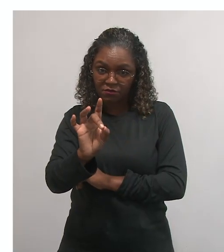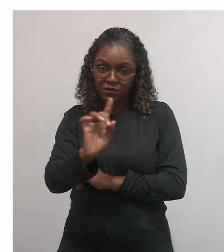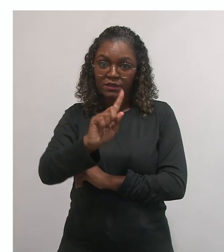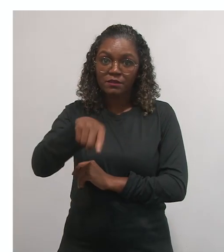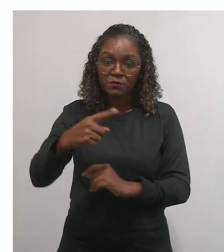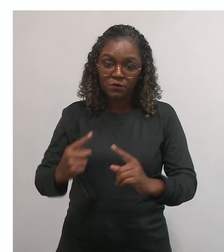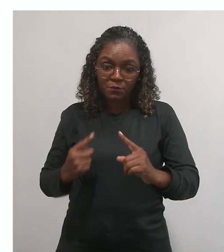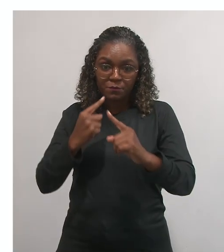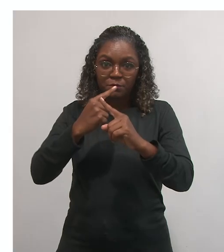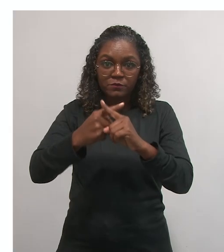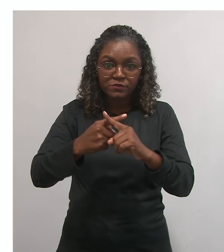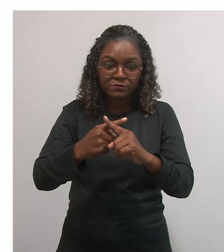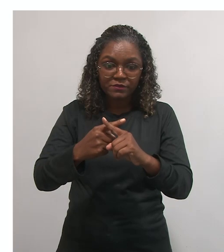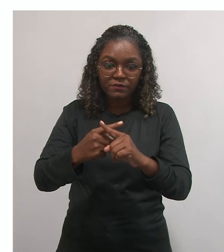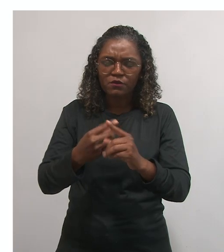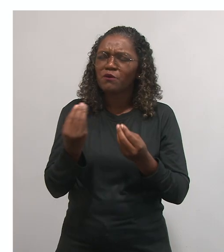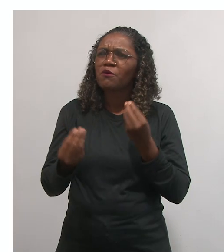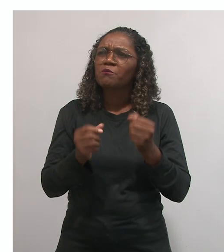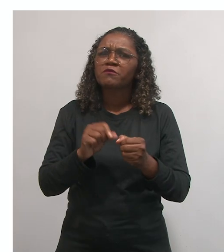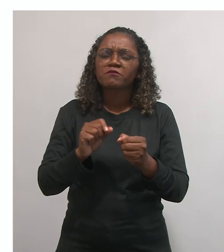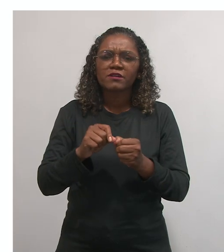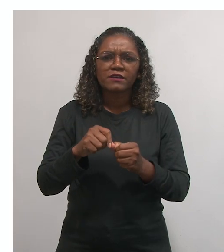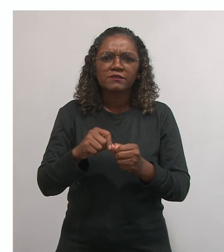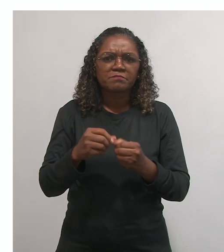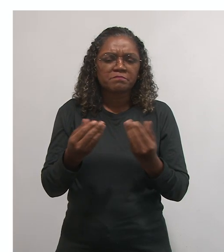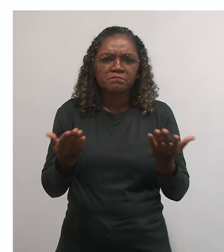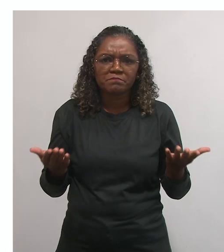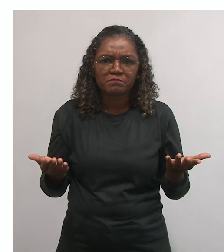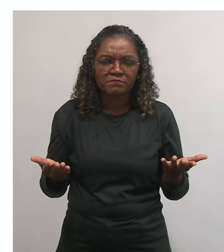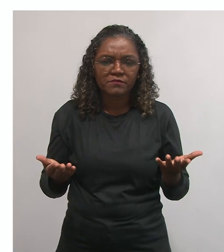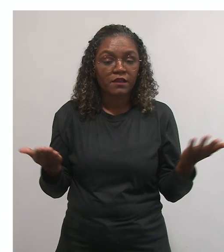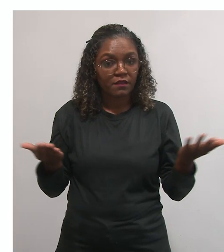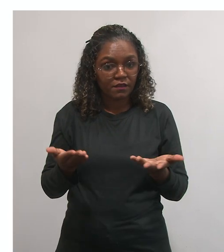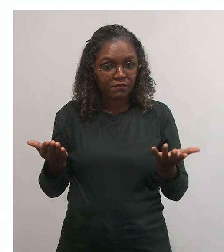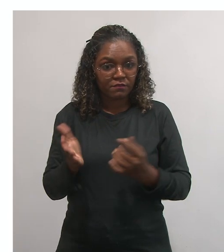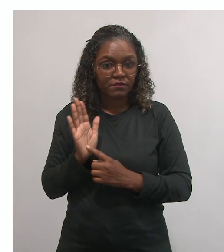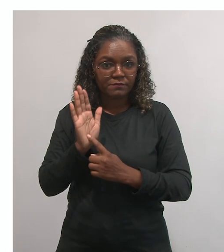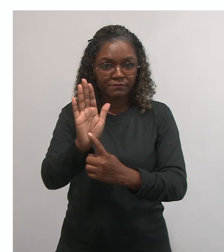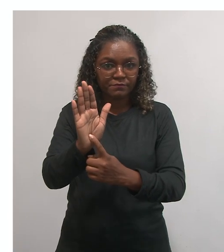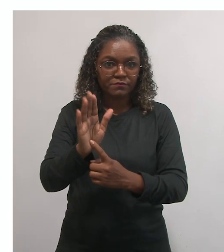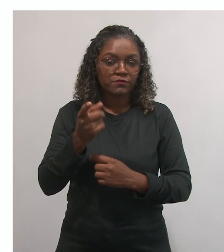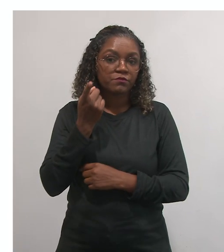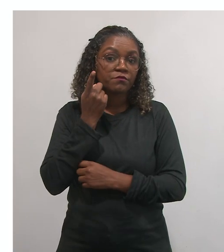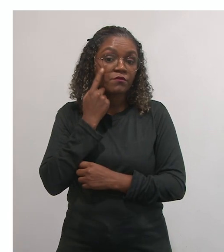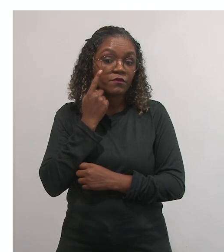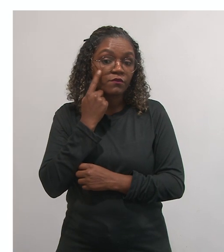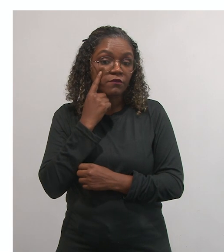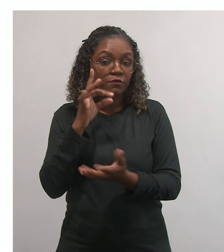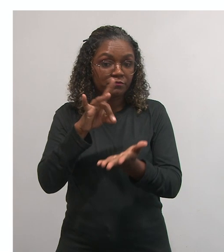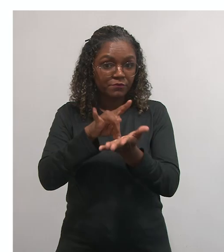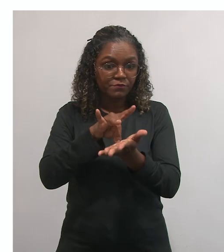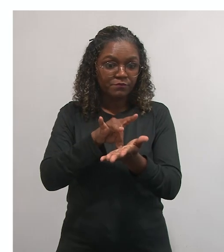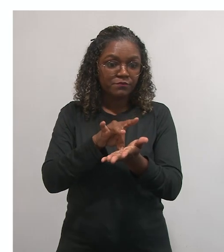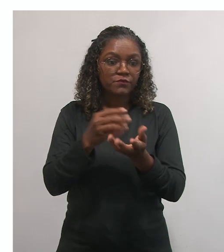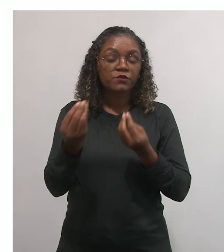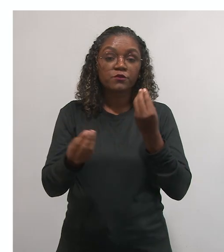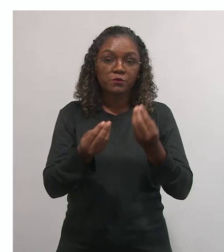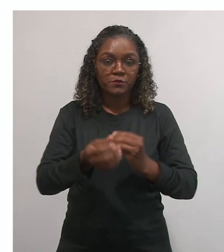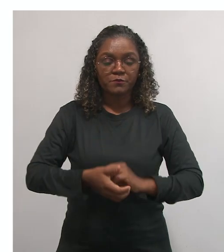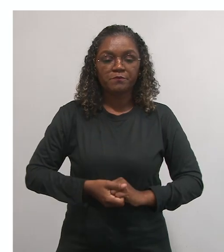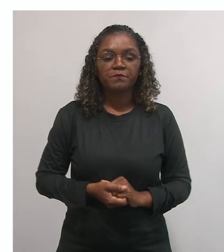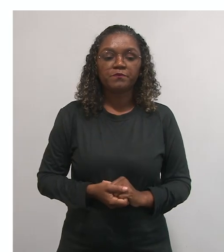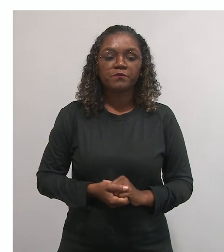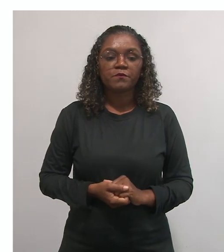pela participação nas vendas Como se calcula isso então bora lá vamos para a prática pra gente compreender como é que